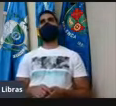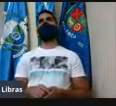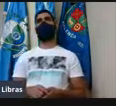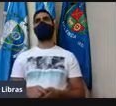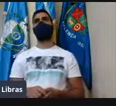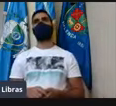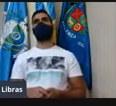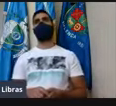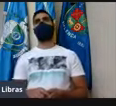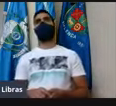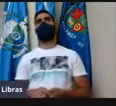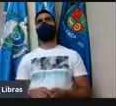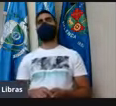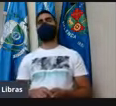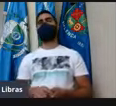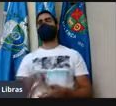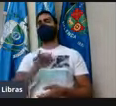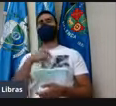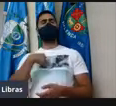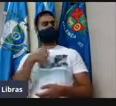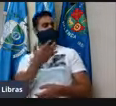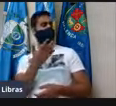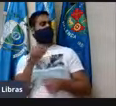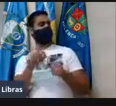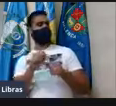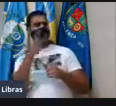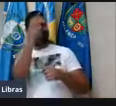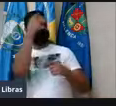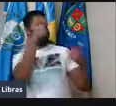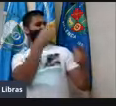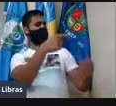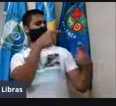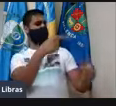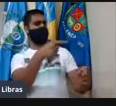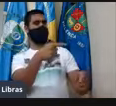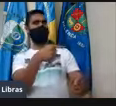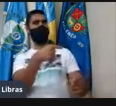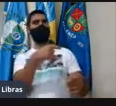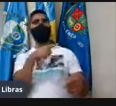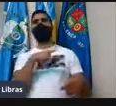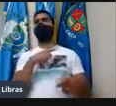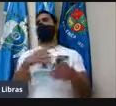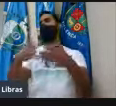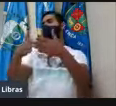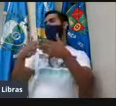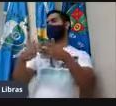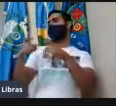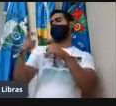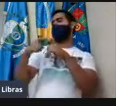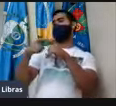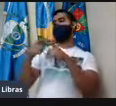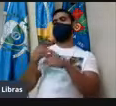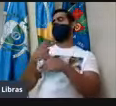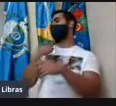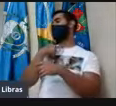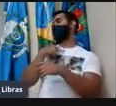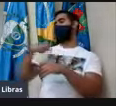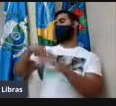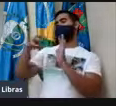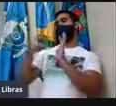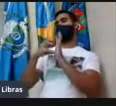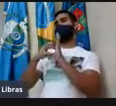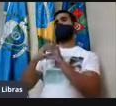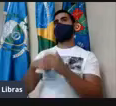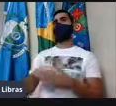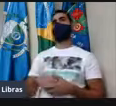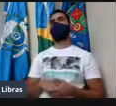fazer... Novamente, por favor. Vereadora, se eu quisesse fazer alguém de bobo, eu arrumaria um atestado para não vir a esta casa. O senhor não e não foi isso